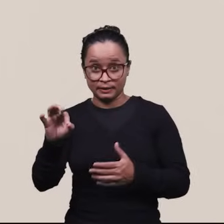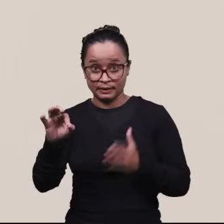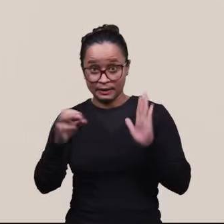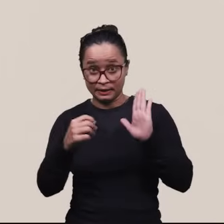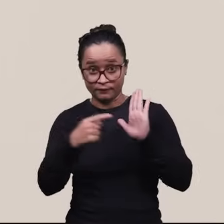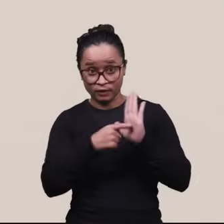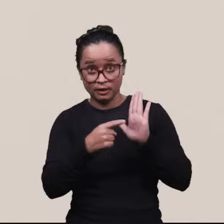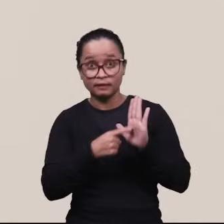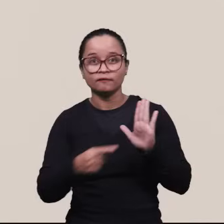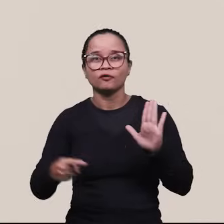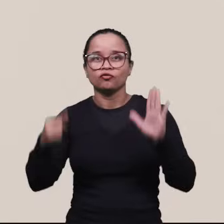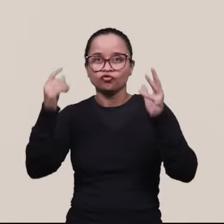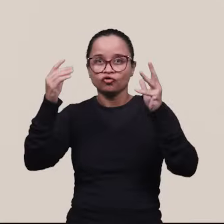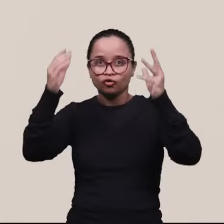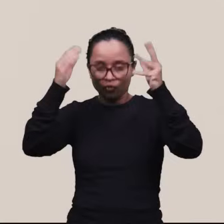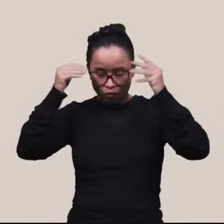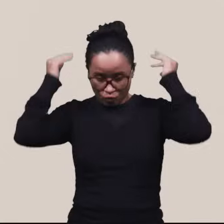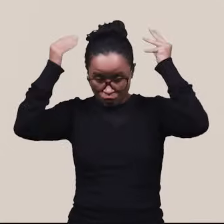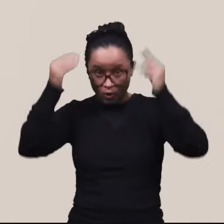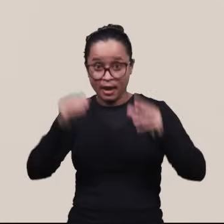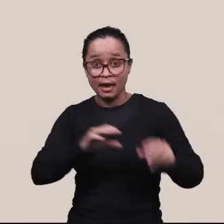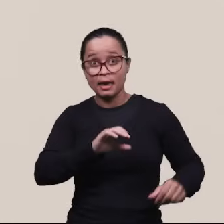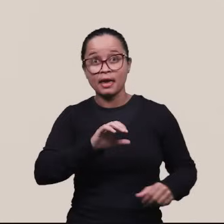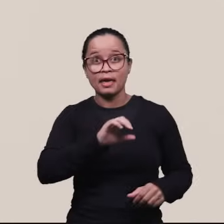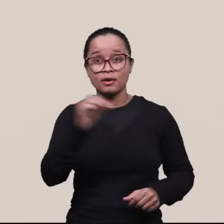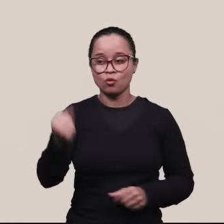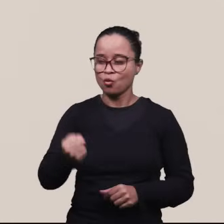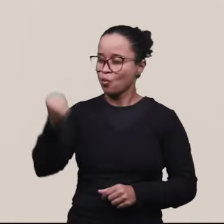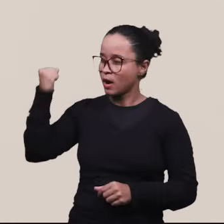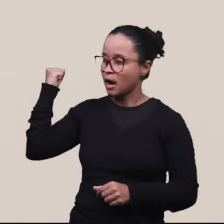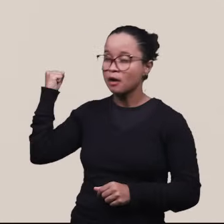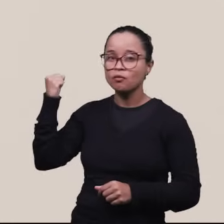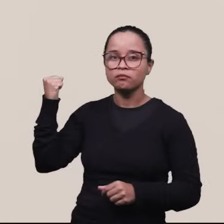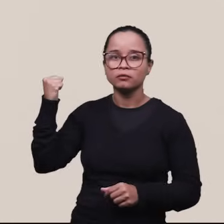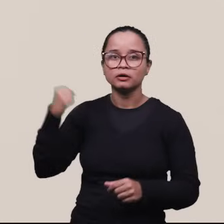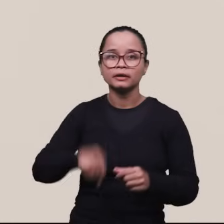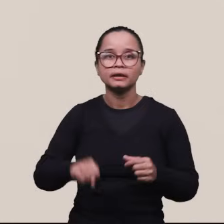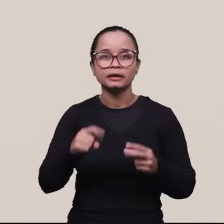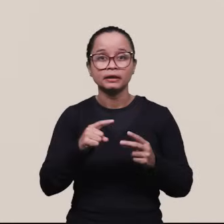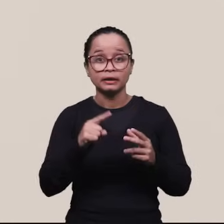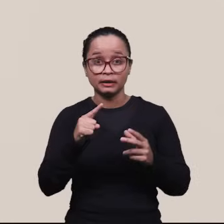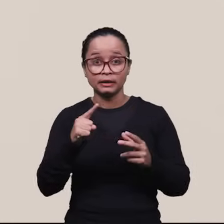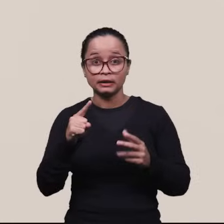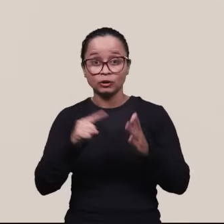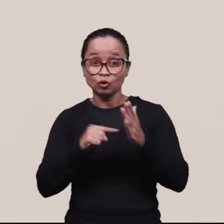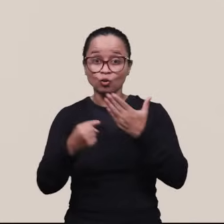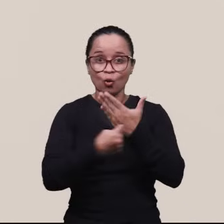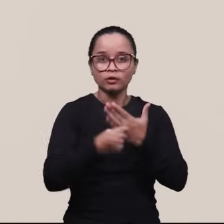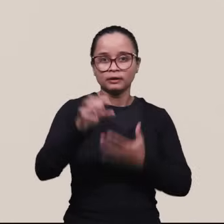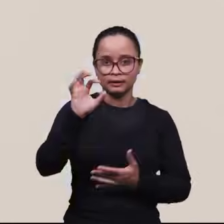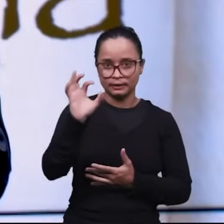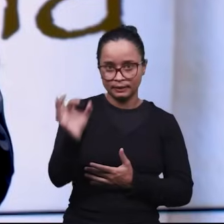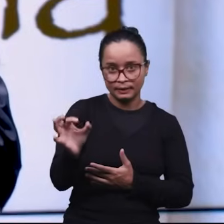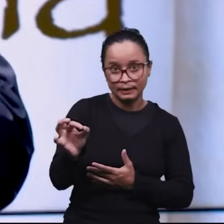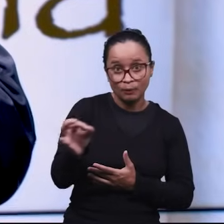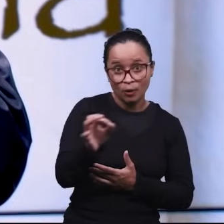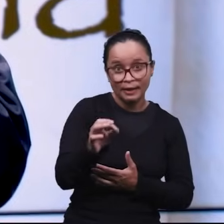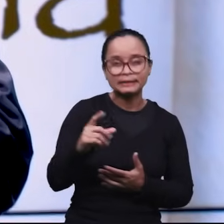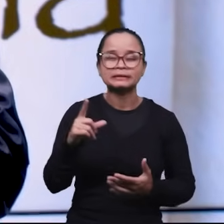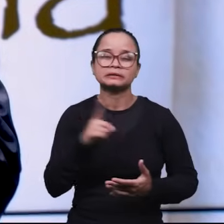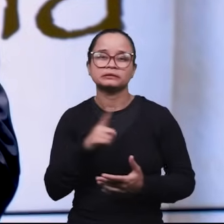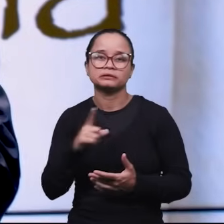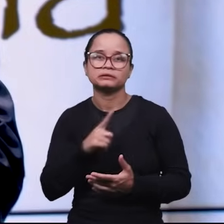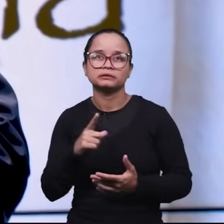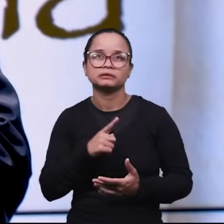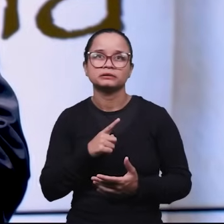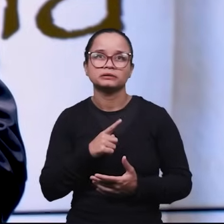um arco, o lado chamado anverso, e do outro lado o selo real, do lado chamado reverso.